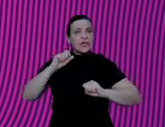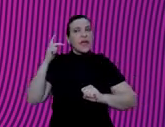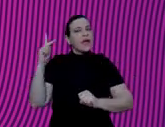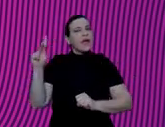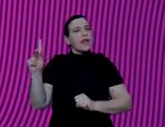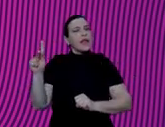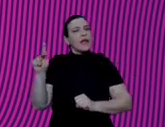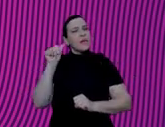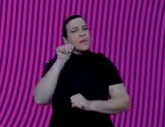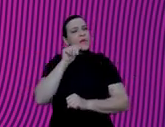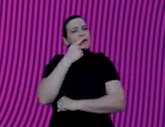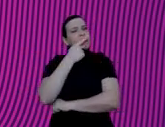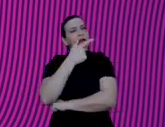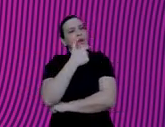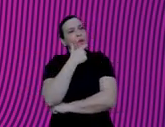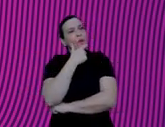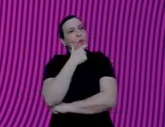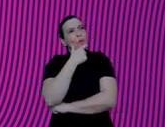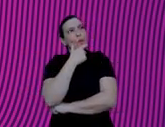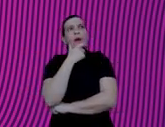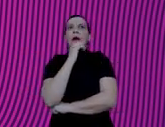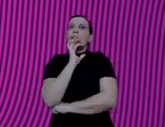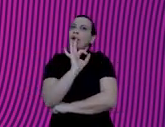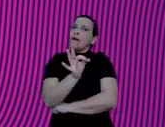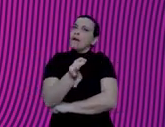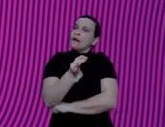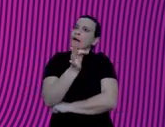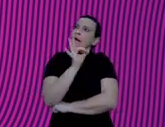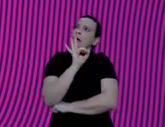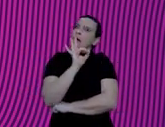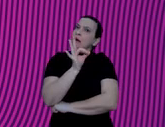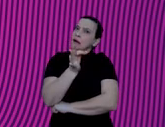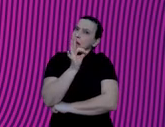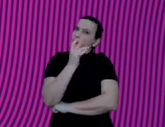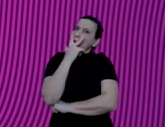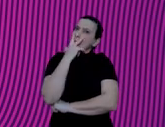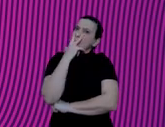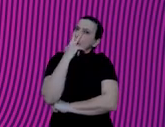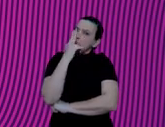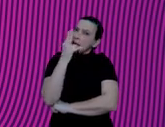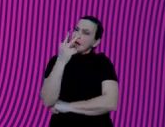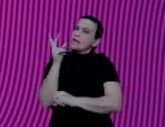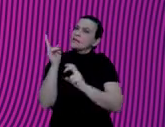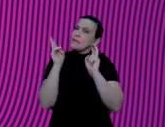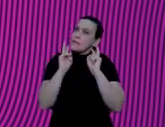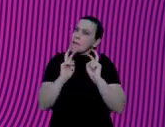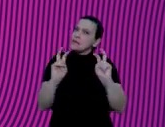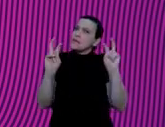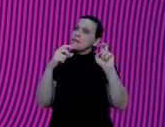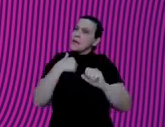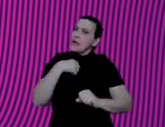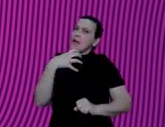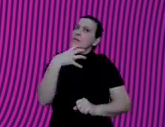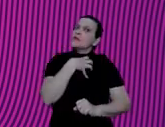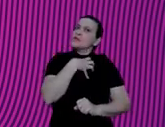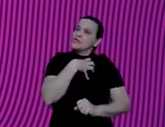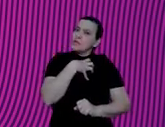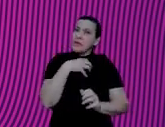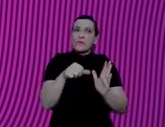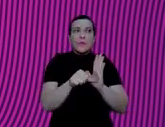doutor João, pela primeira vez eu acho que tem alguém que está entendendo o que eu tenho, entendeu? Olha só, porque assim, quando eu vou nos